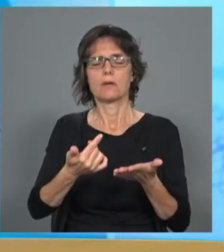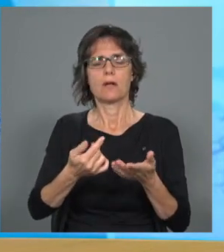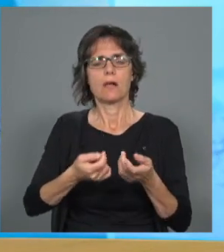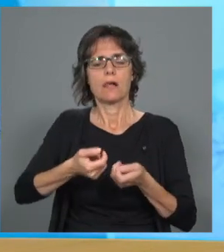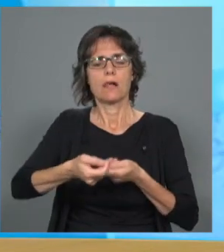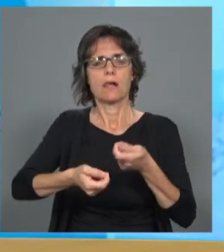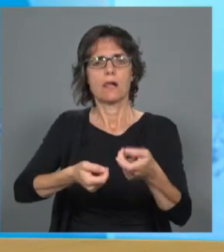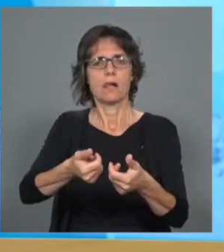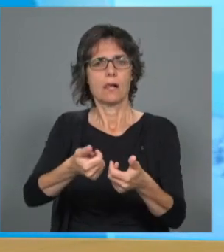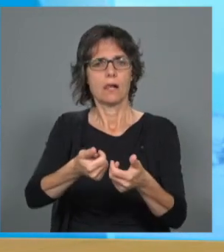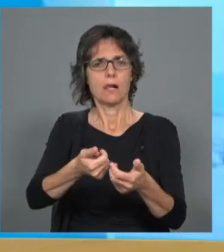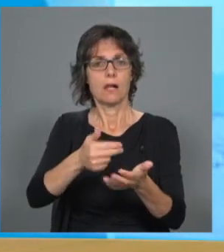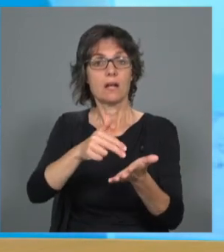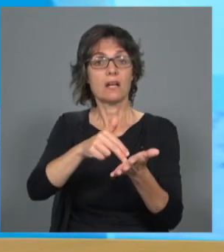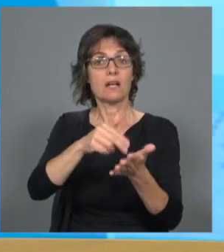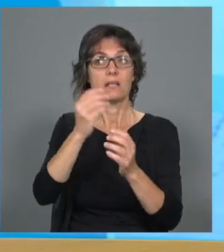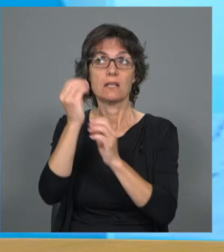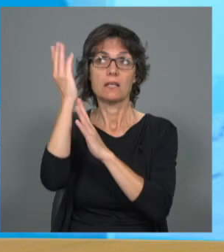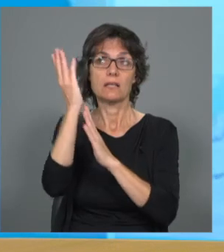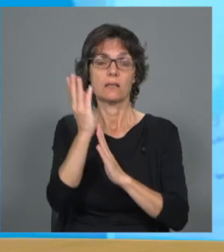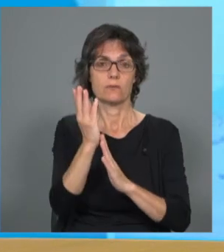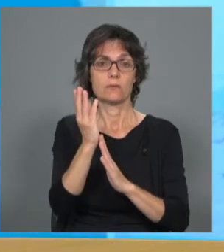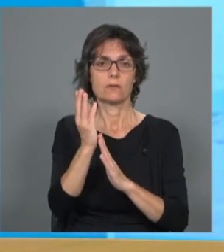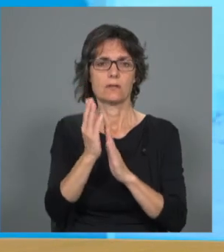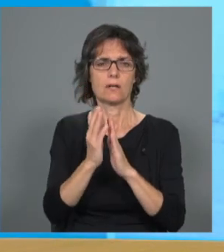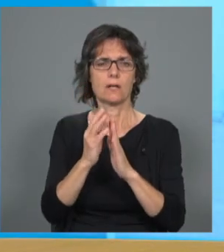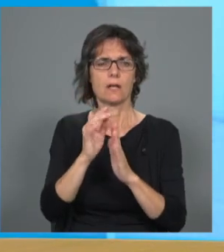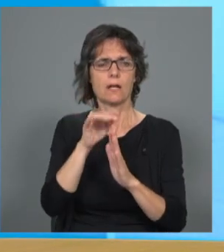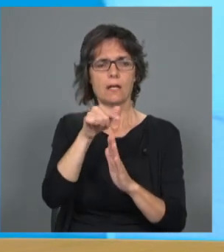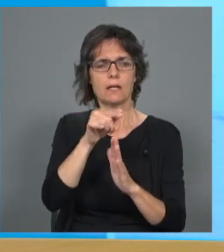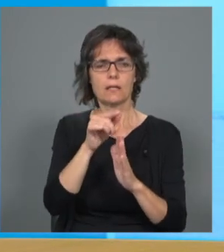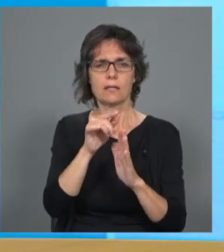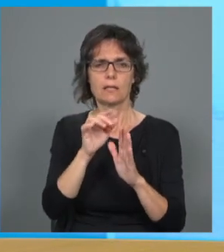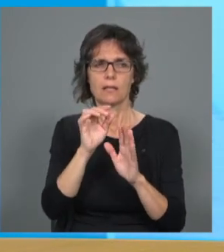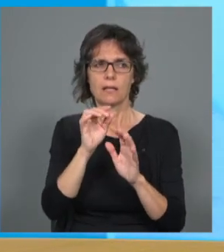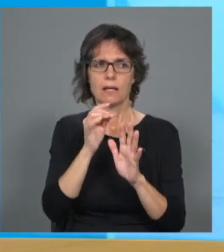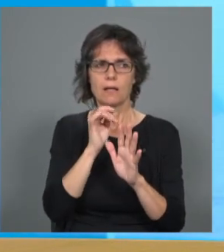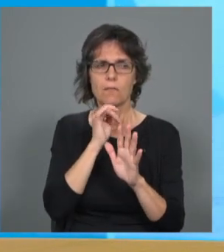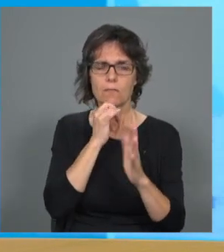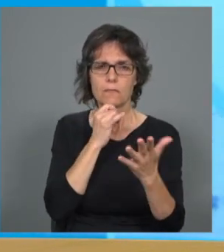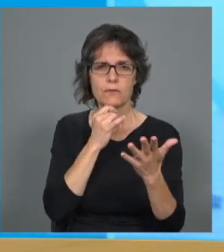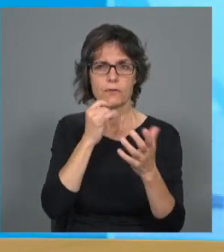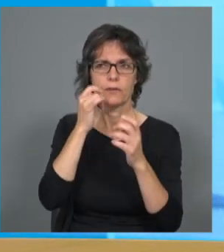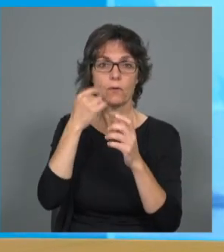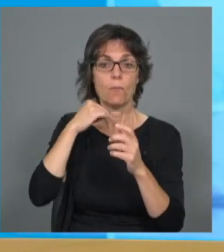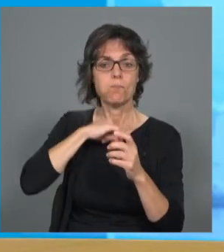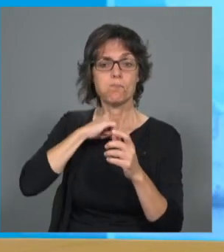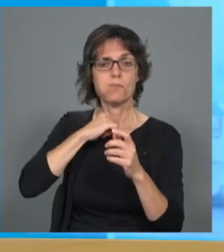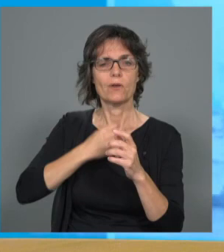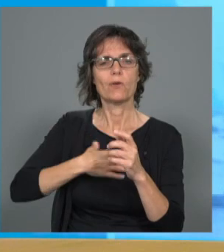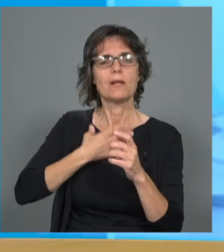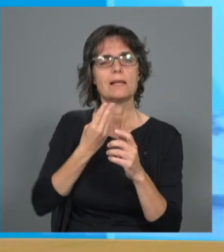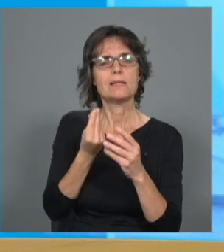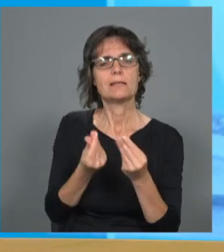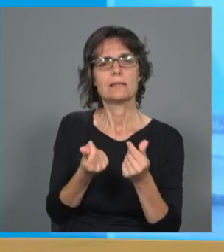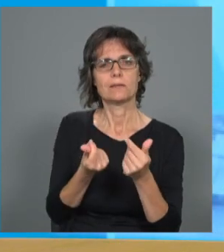mistério da presença de Deus. E aqui é mais uma vez um mistério. E pronto, eu só posso explicar com esta palavra que acabei de